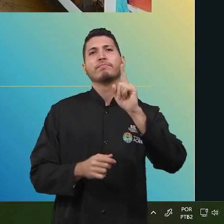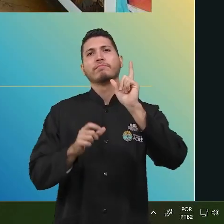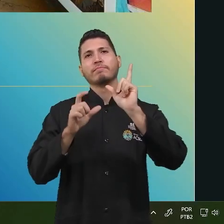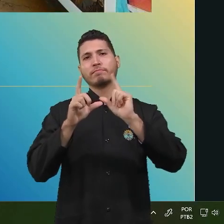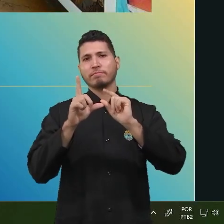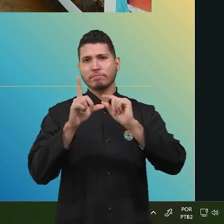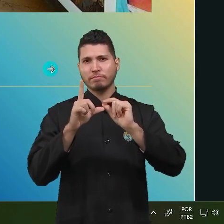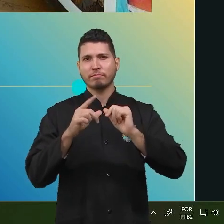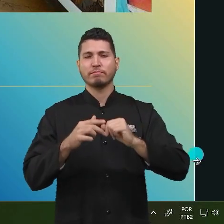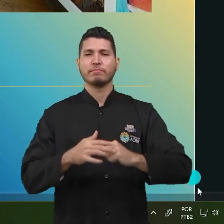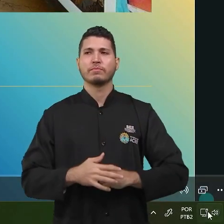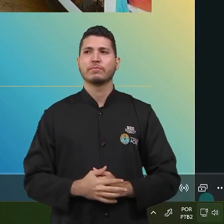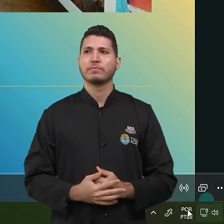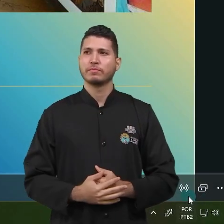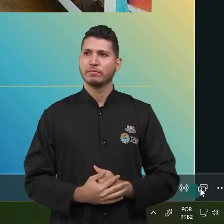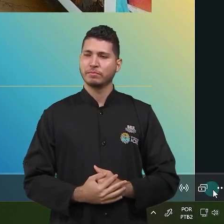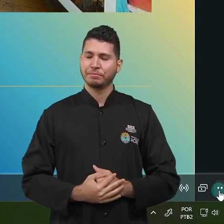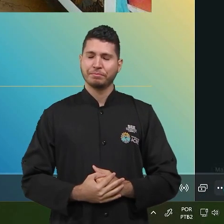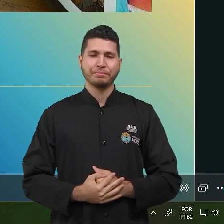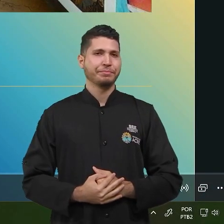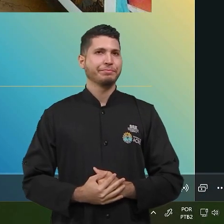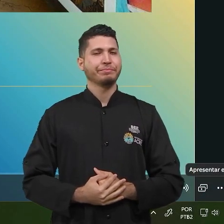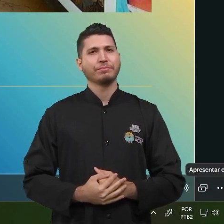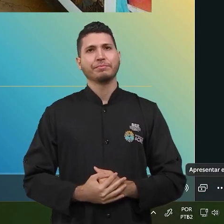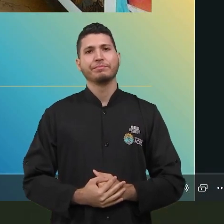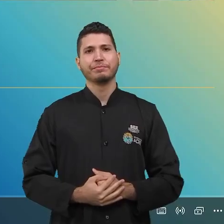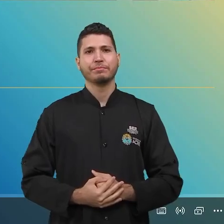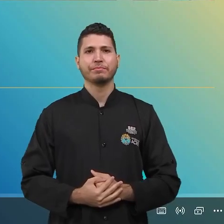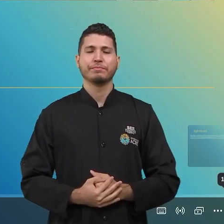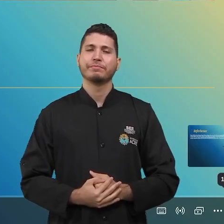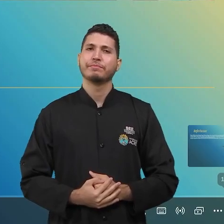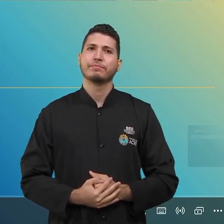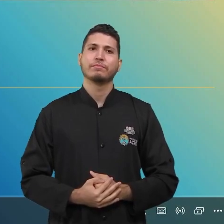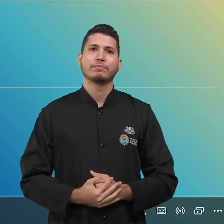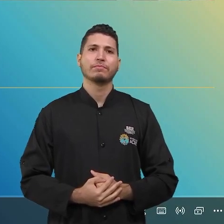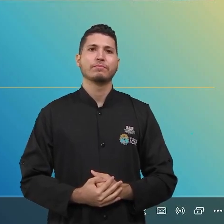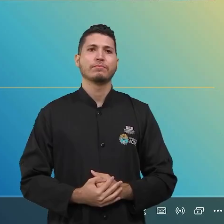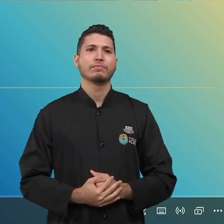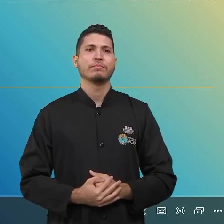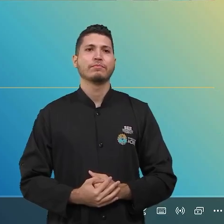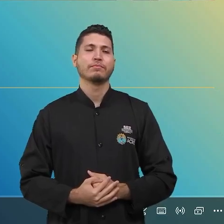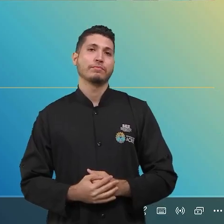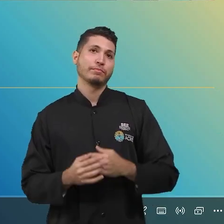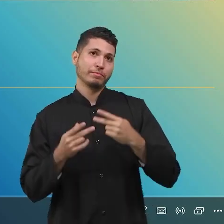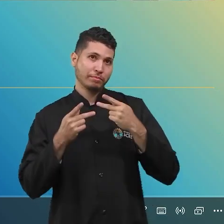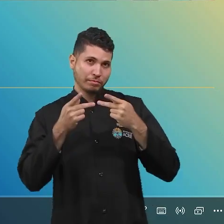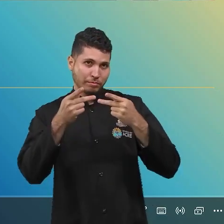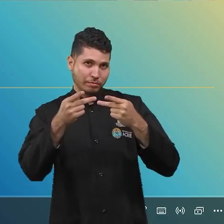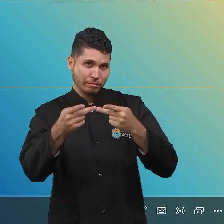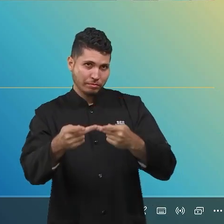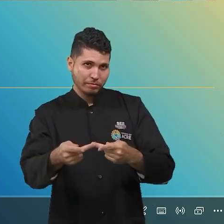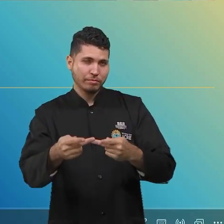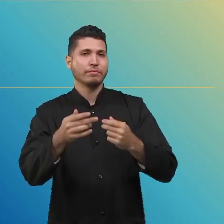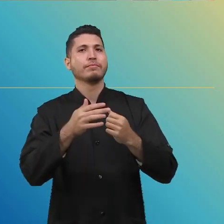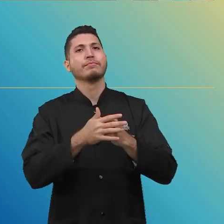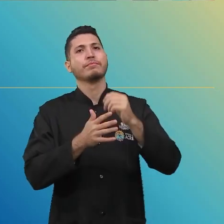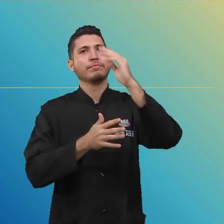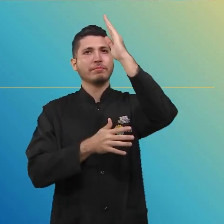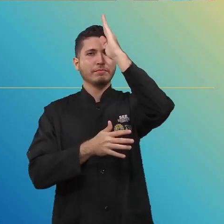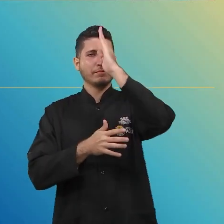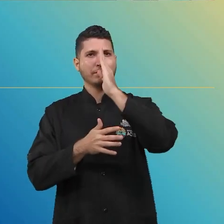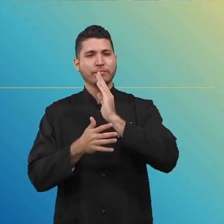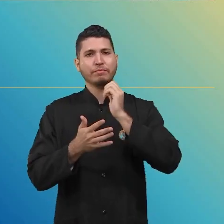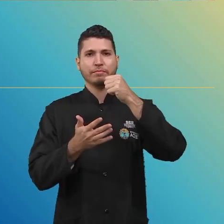tá? Vamos continuar a nossa aula agora. A gente não parou, né? Mas a gente fez essa visita aí de graça, sem